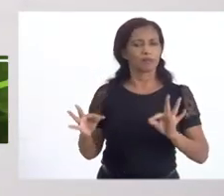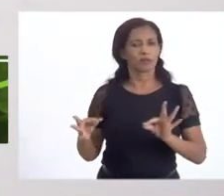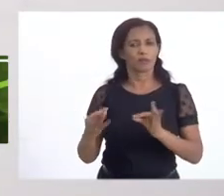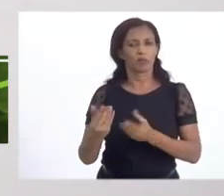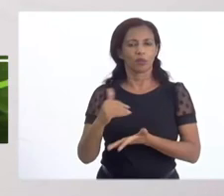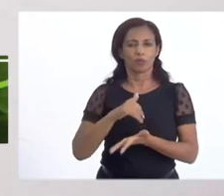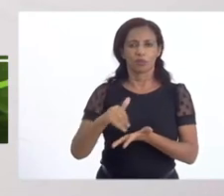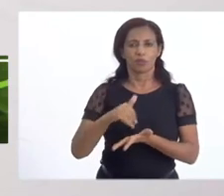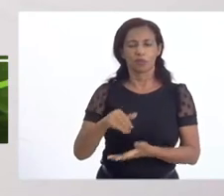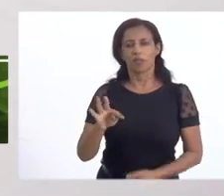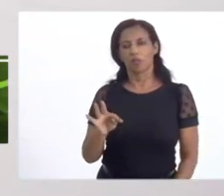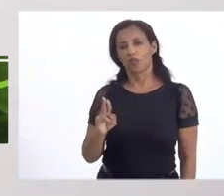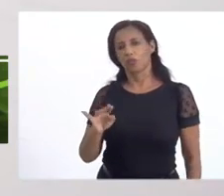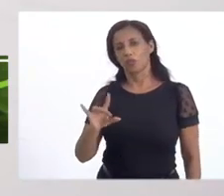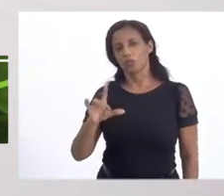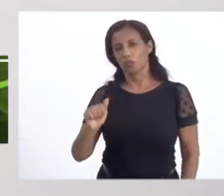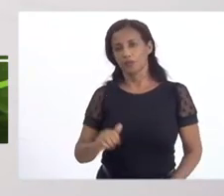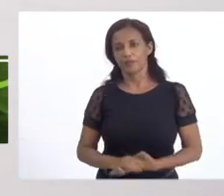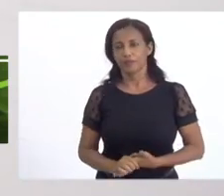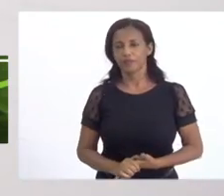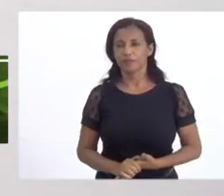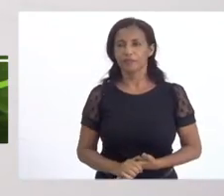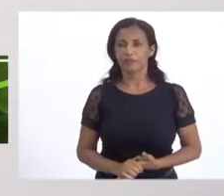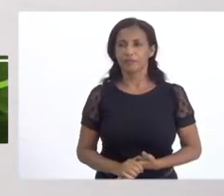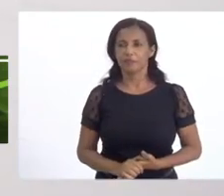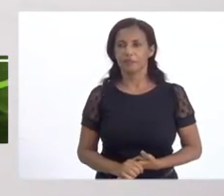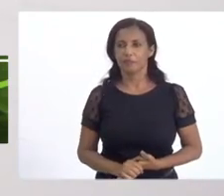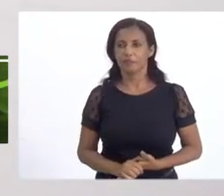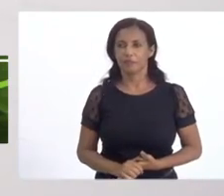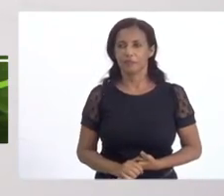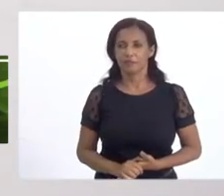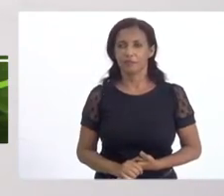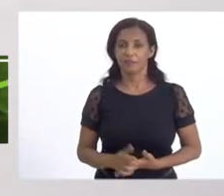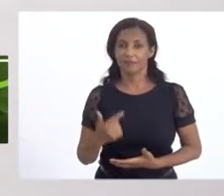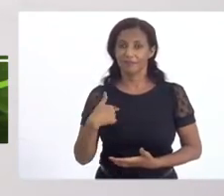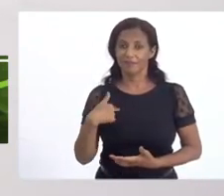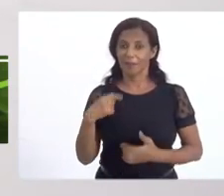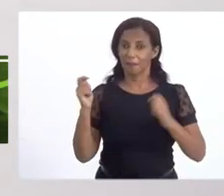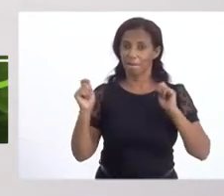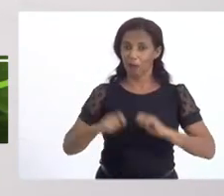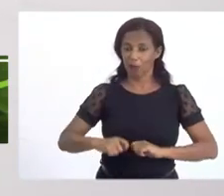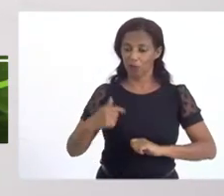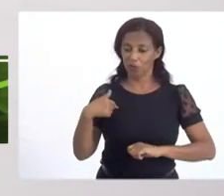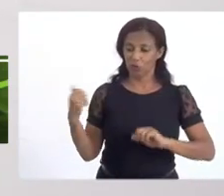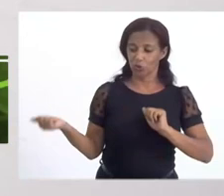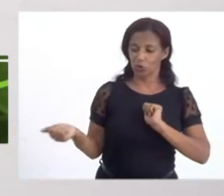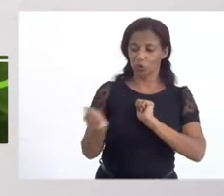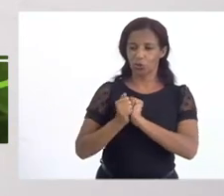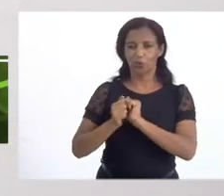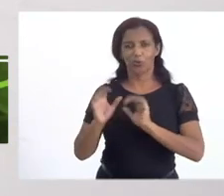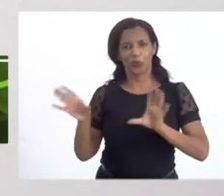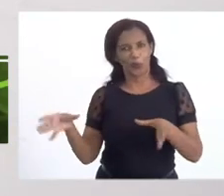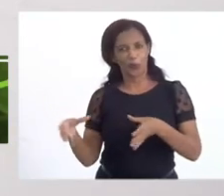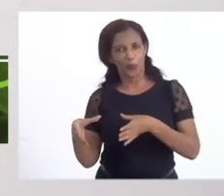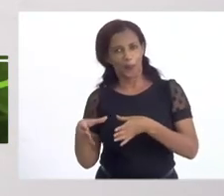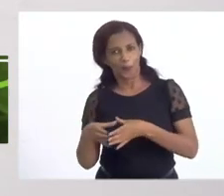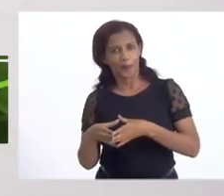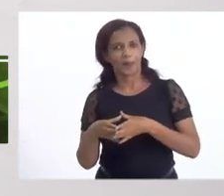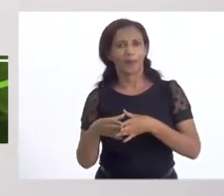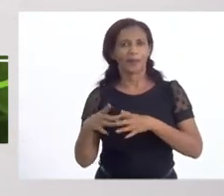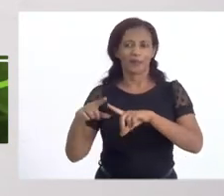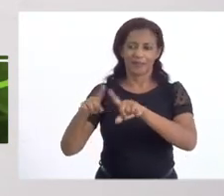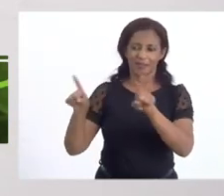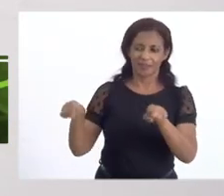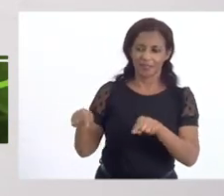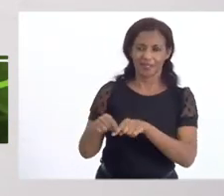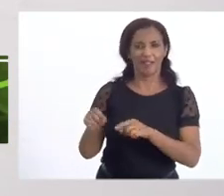nosso secretário Tutuca, e contem comigo, né? Contem com essa comissão, contem com os nossos gabinetes, com a